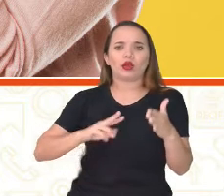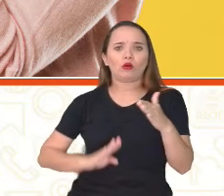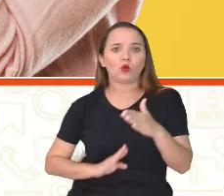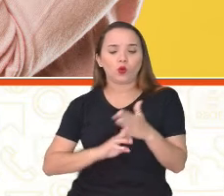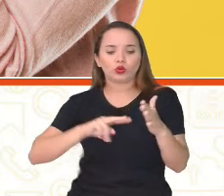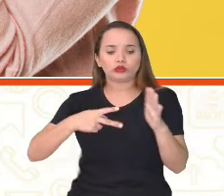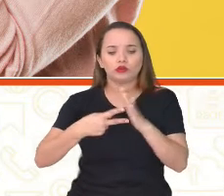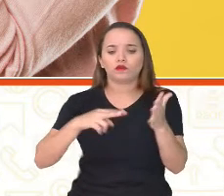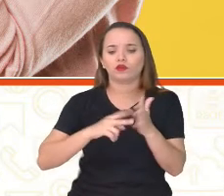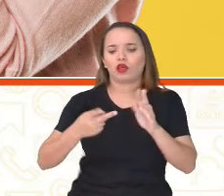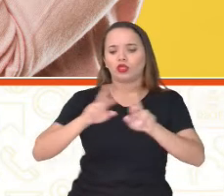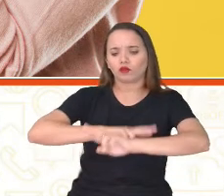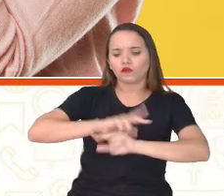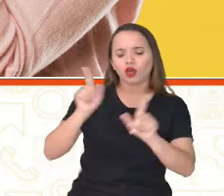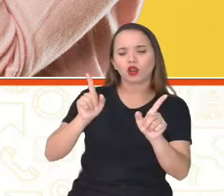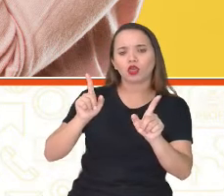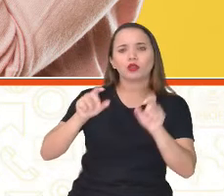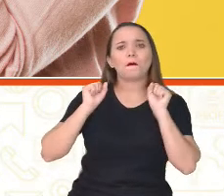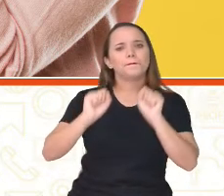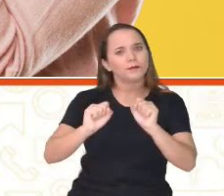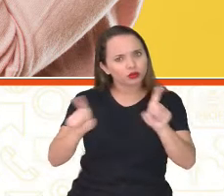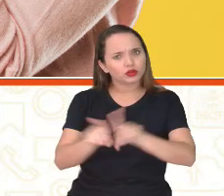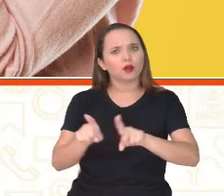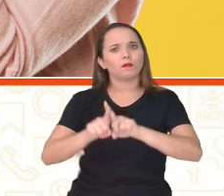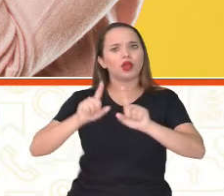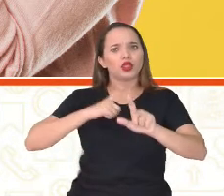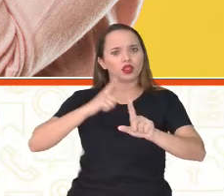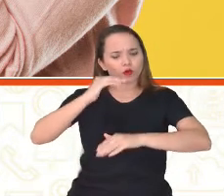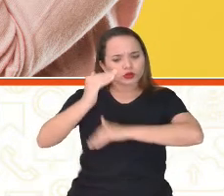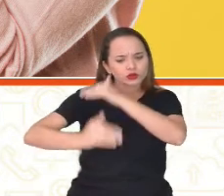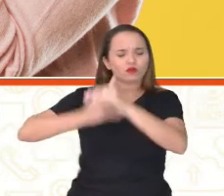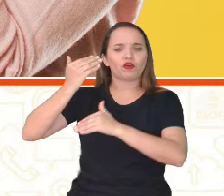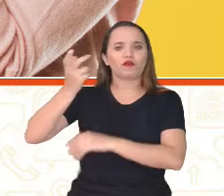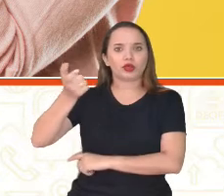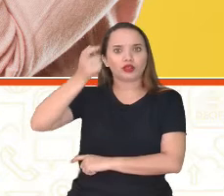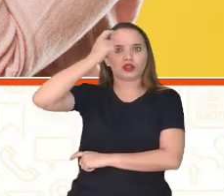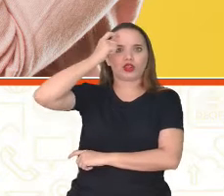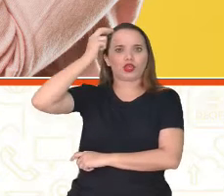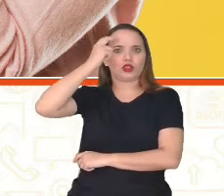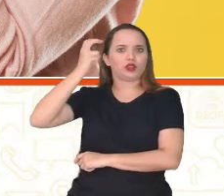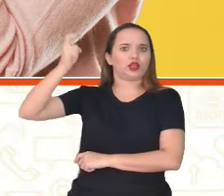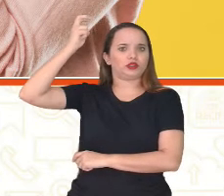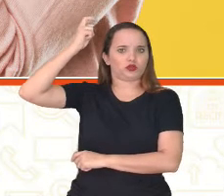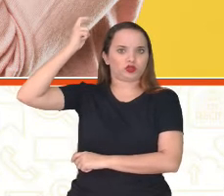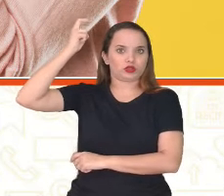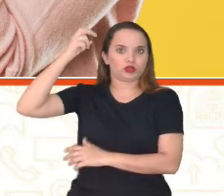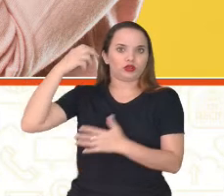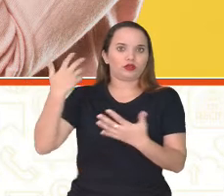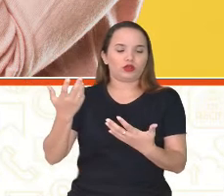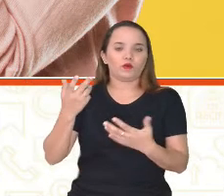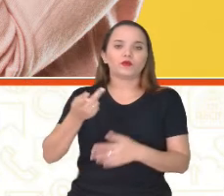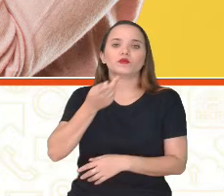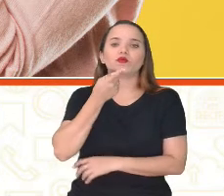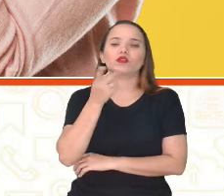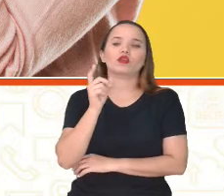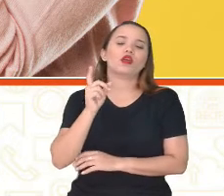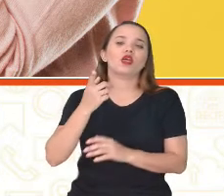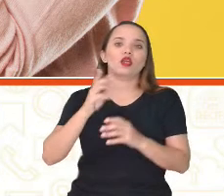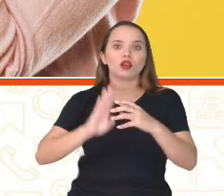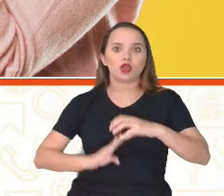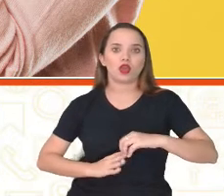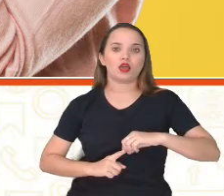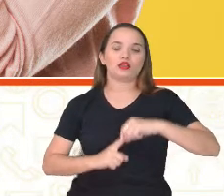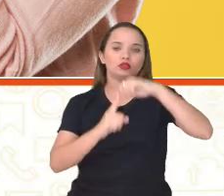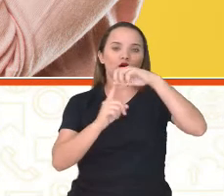significativamente diferentes, pode desenvolver sua inteligência. Então, ele frisa